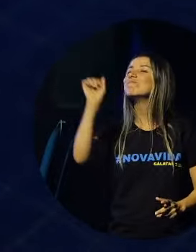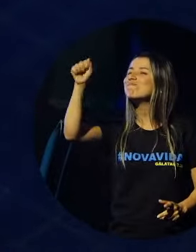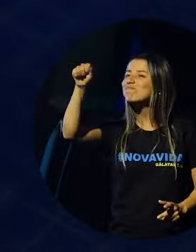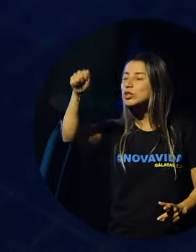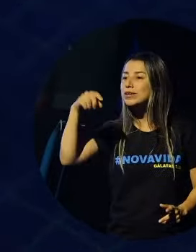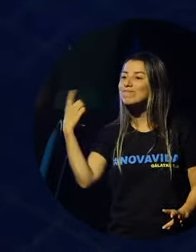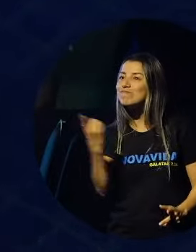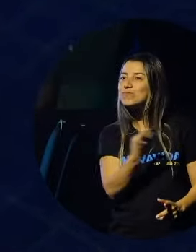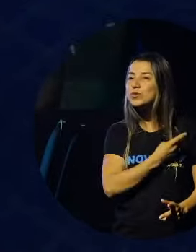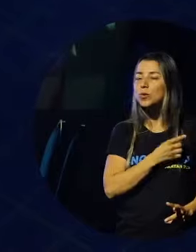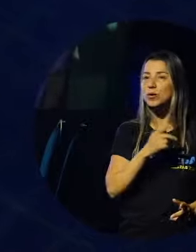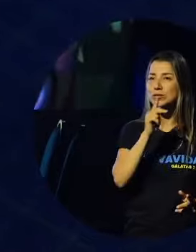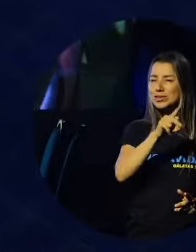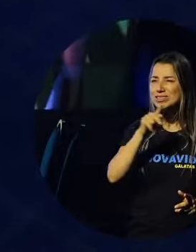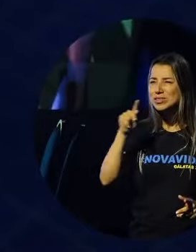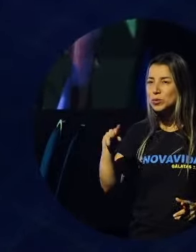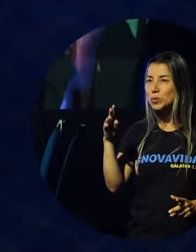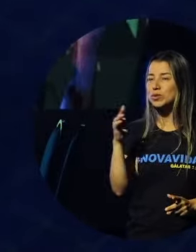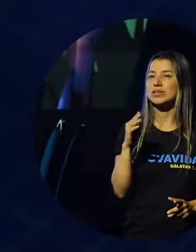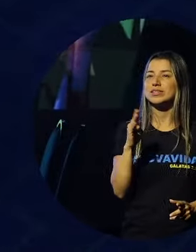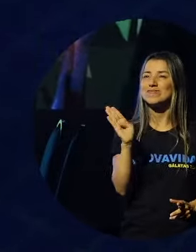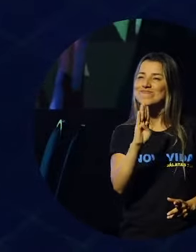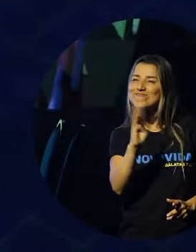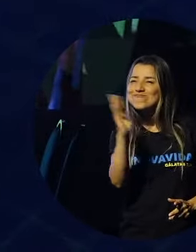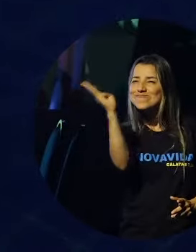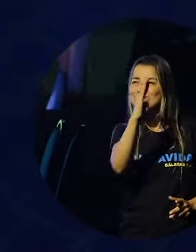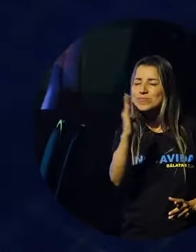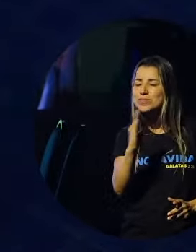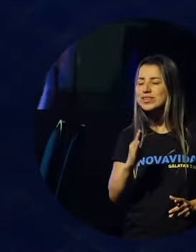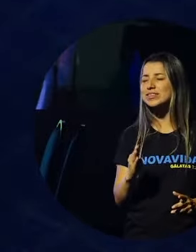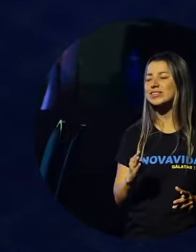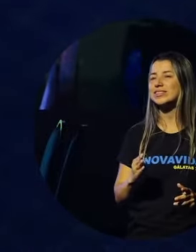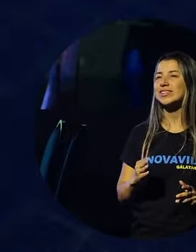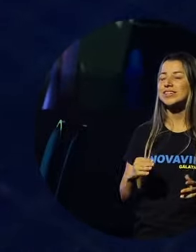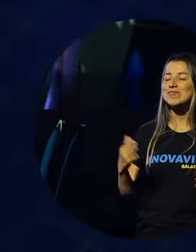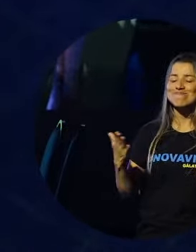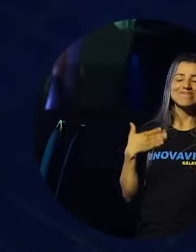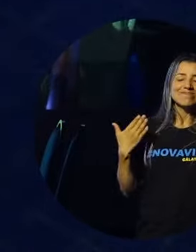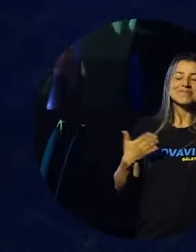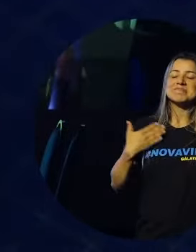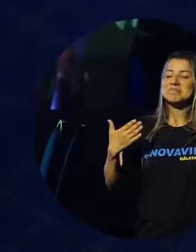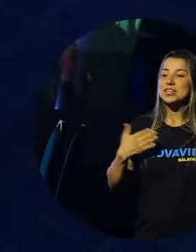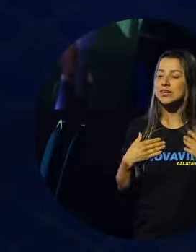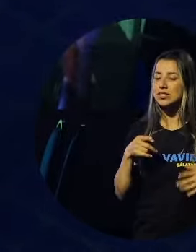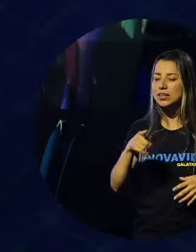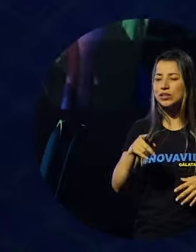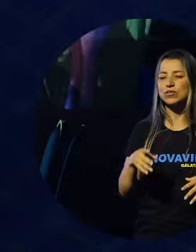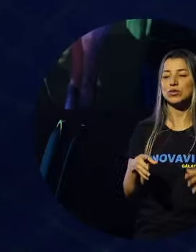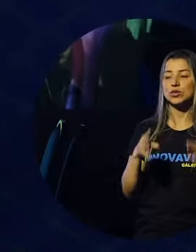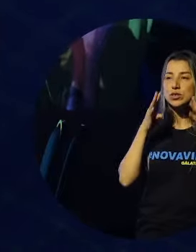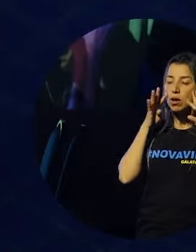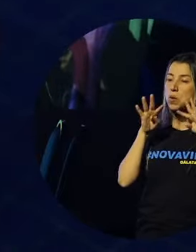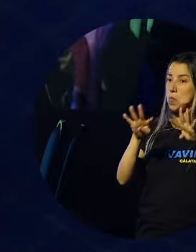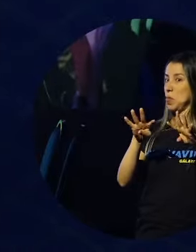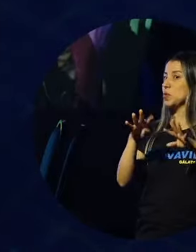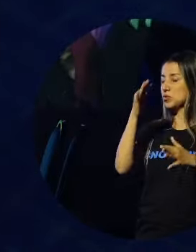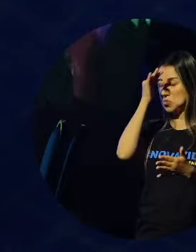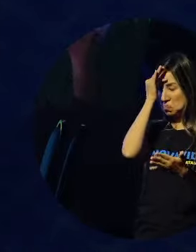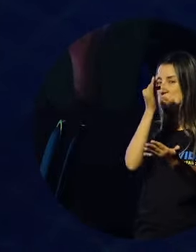Fred, Vitor, batistas do Brasil, nós temos a alegria, diante da sua pública profissão de fé pura,